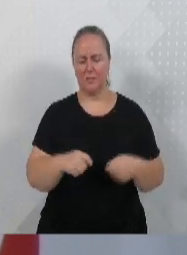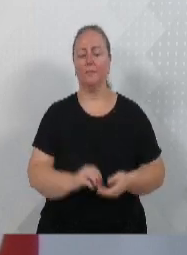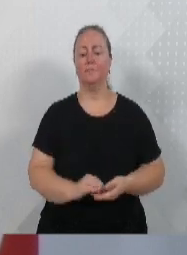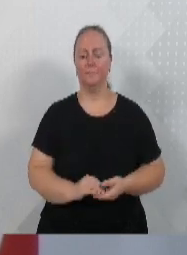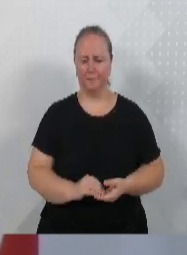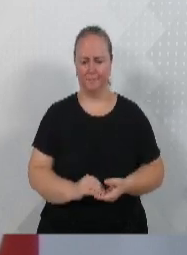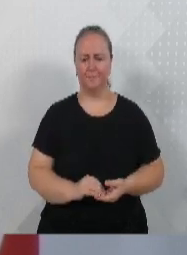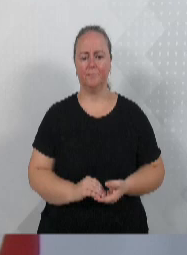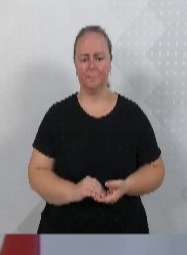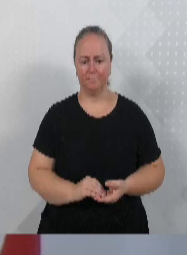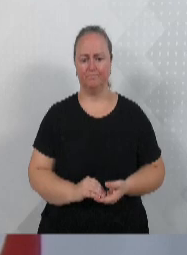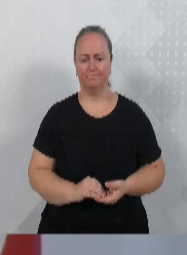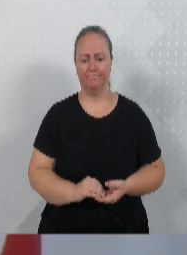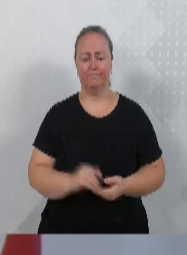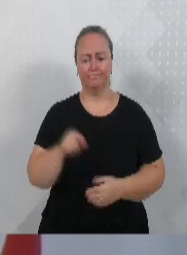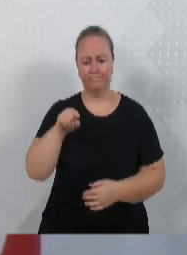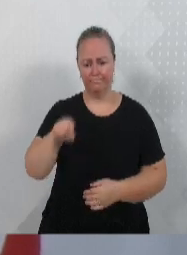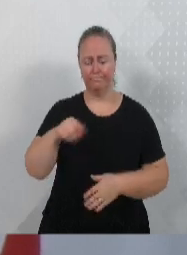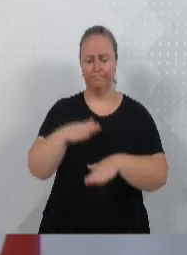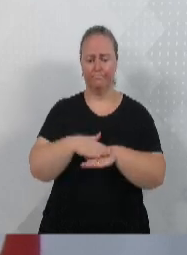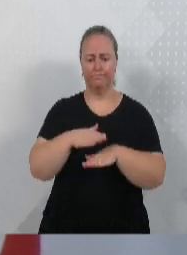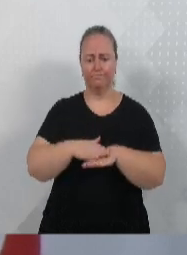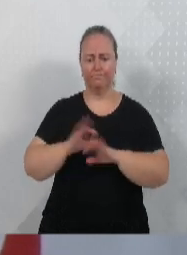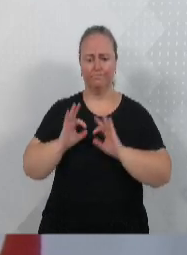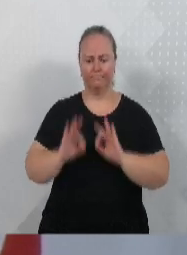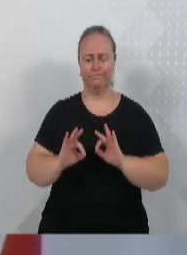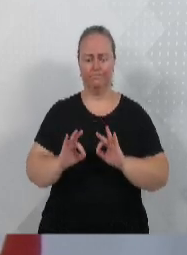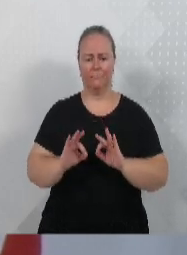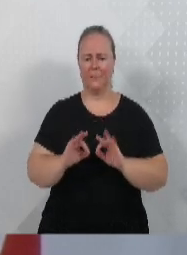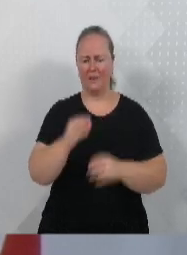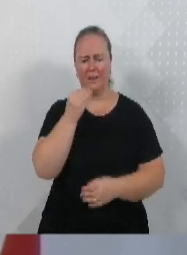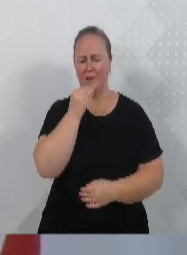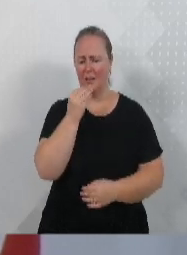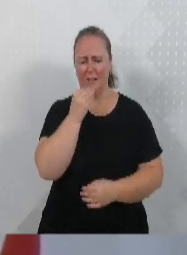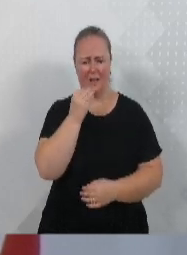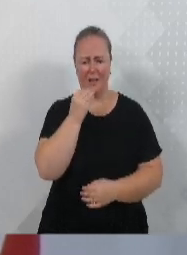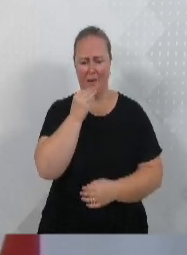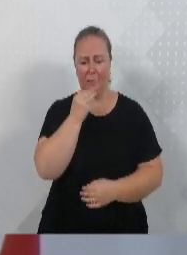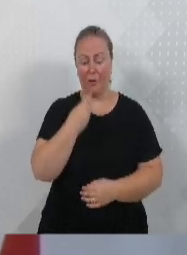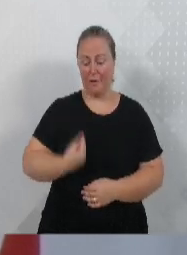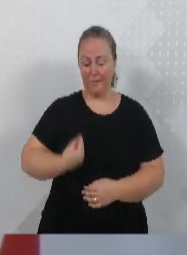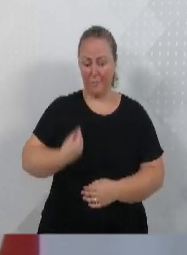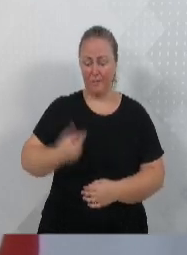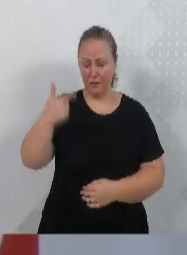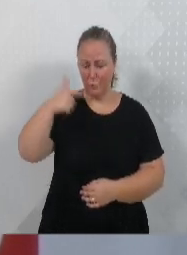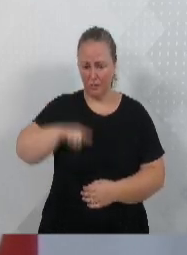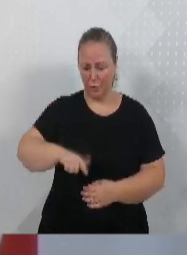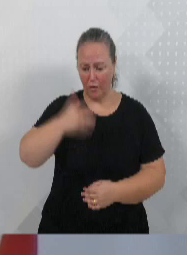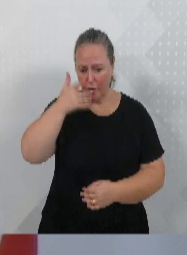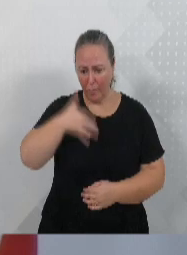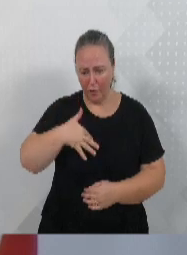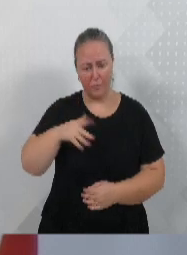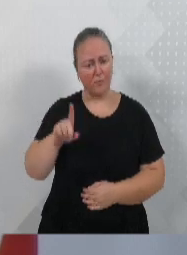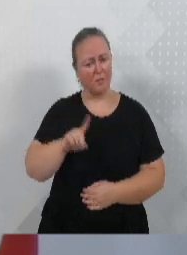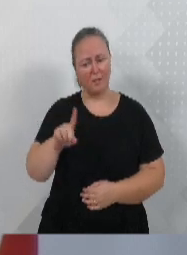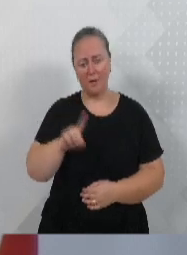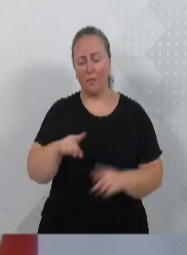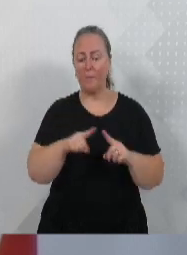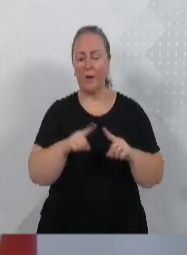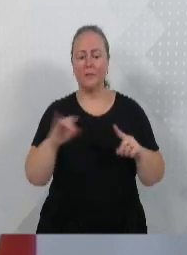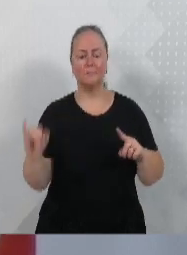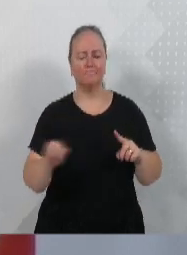fato seja concretizado. Infelizmente não trará as crianças de volta, mas é importante que a justiça seja